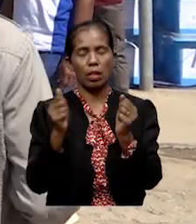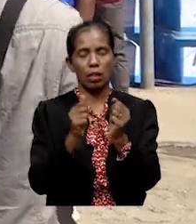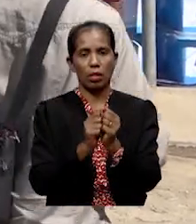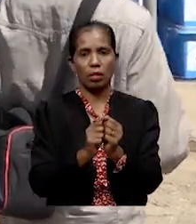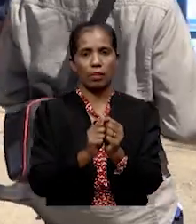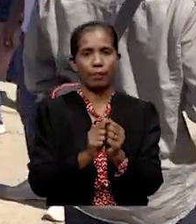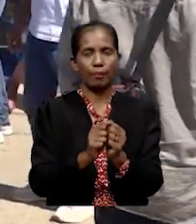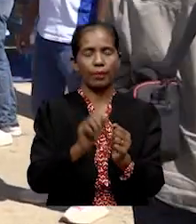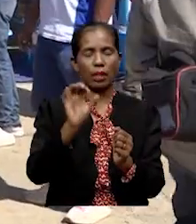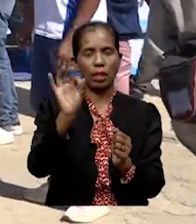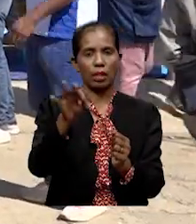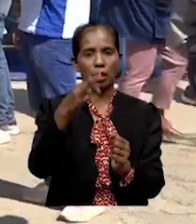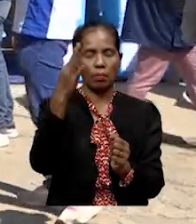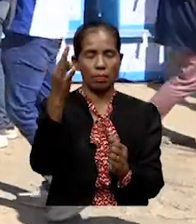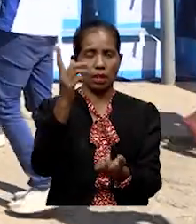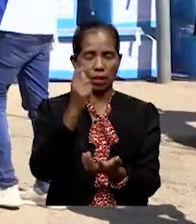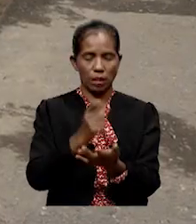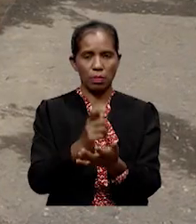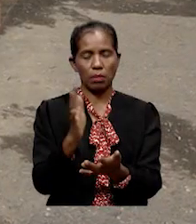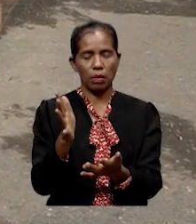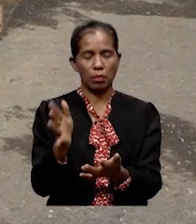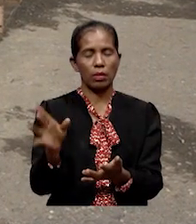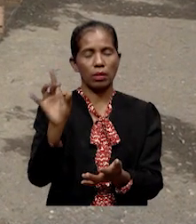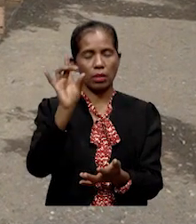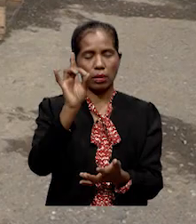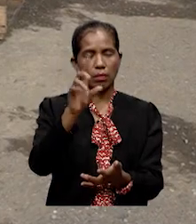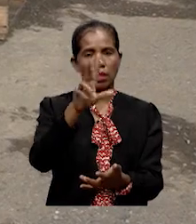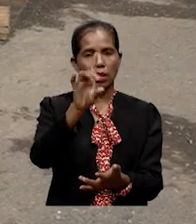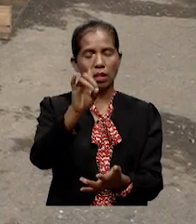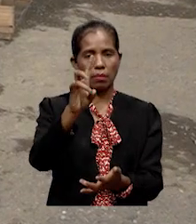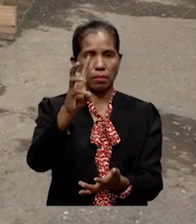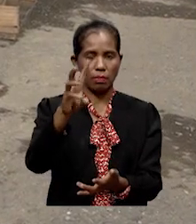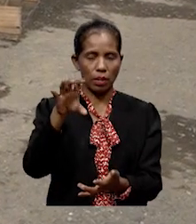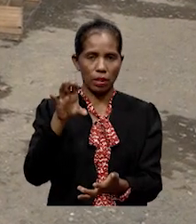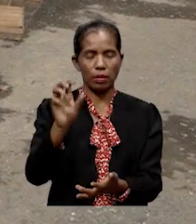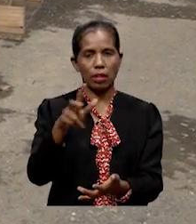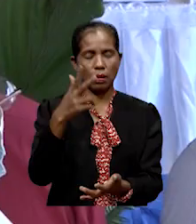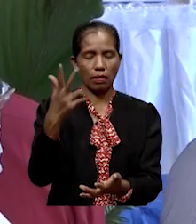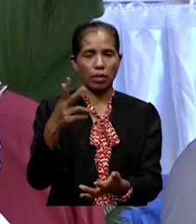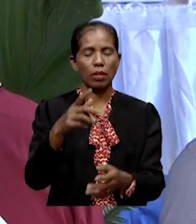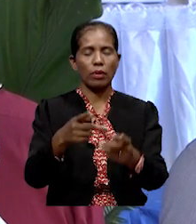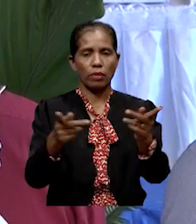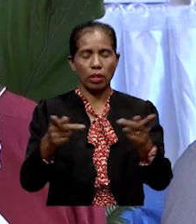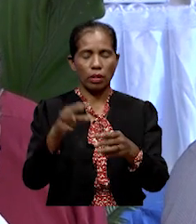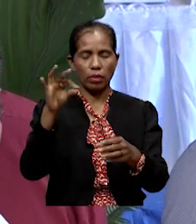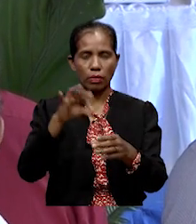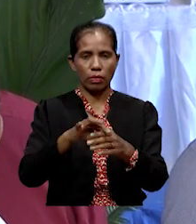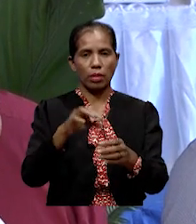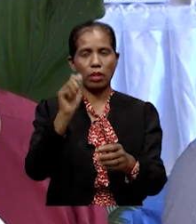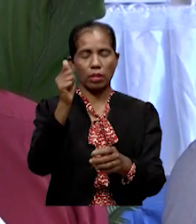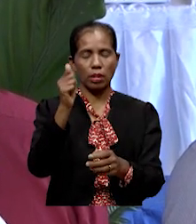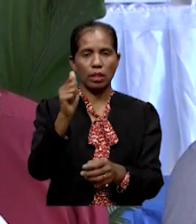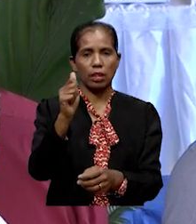Atus Walu Limanulu Resing Sia, Atus Nen Sanulu Resing Tolu, ho total centro votação Rihun Ida Atus